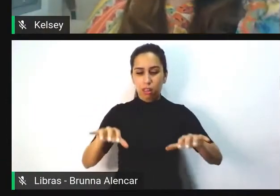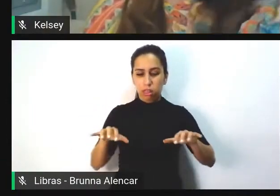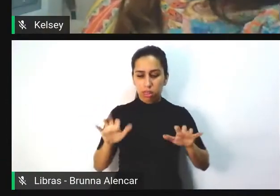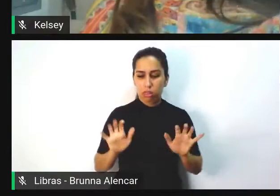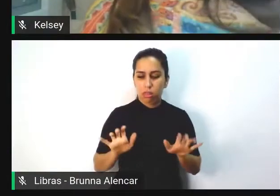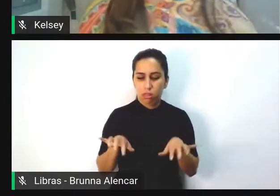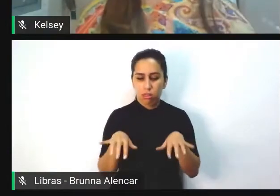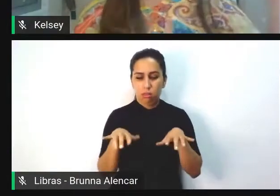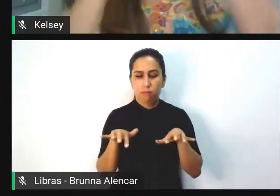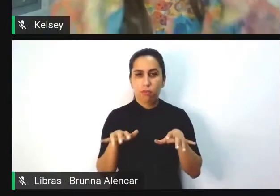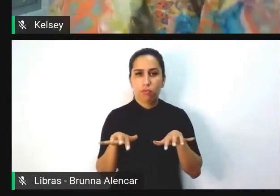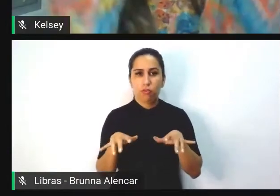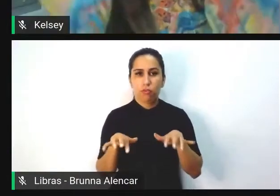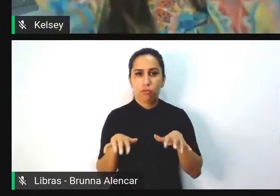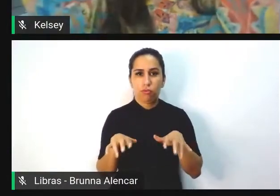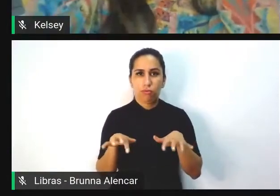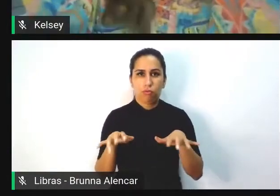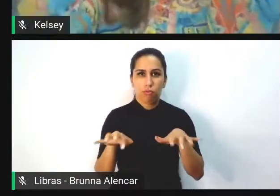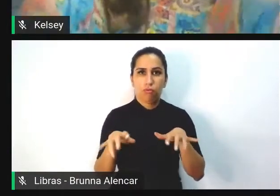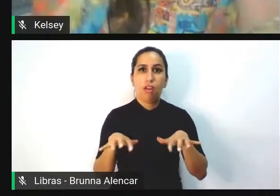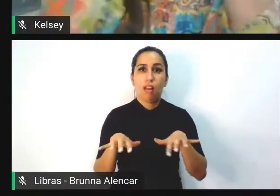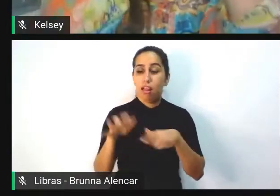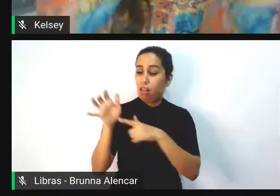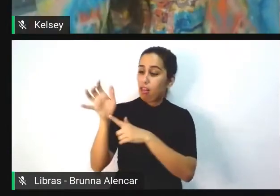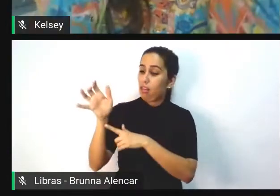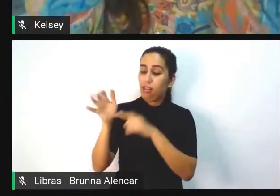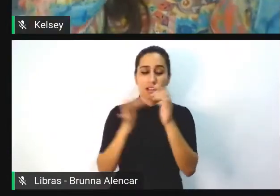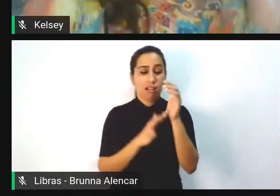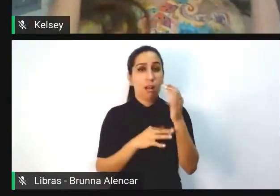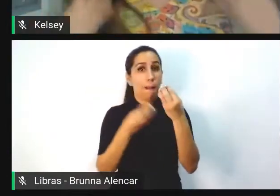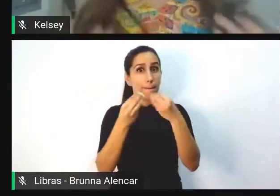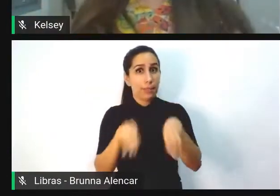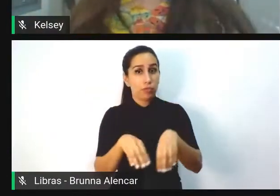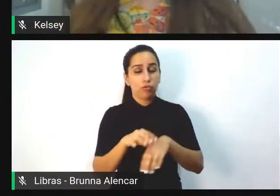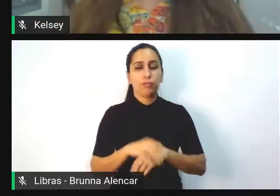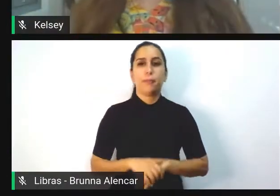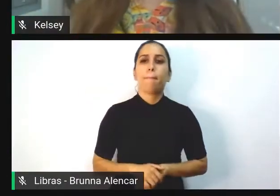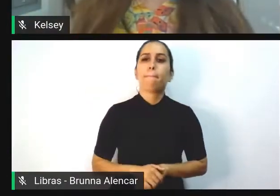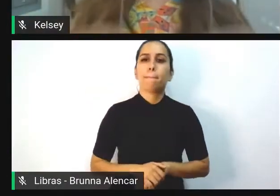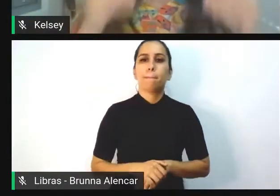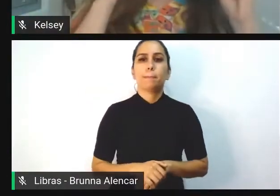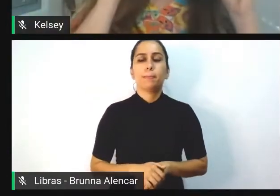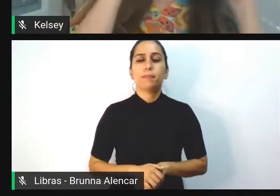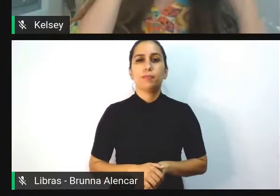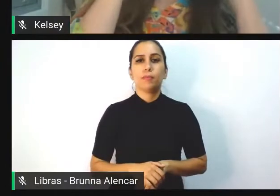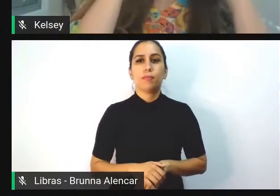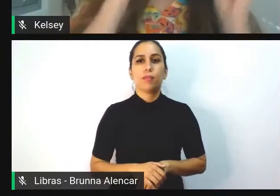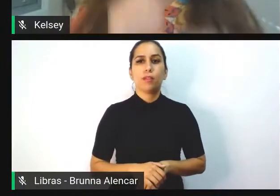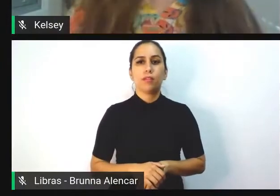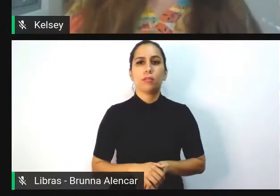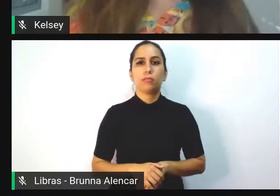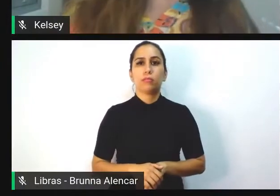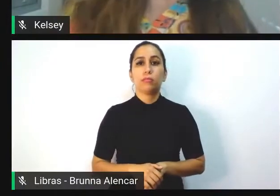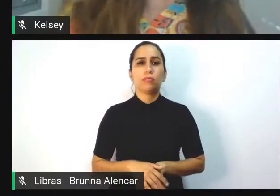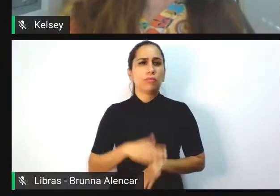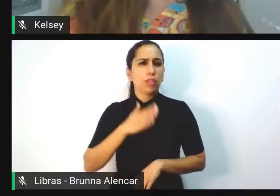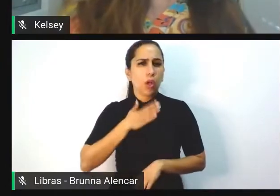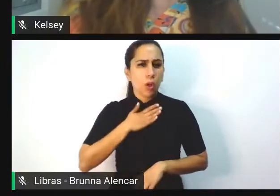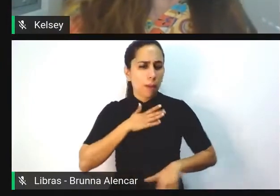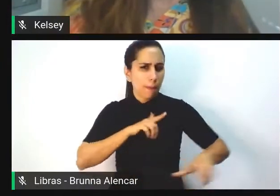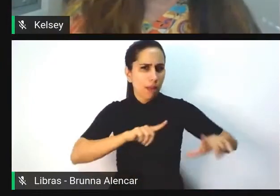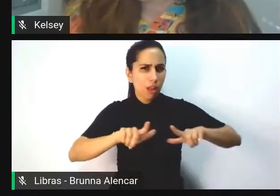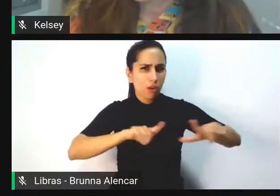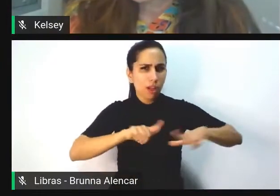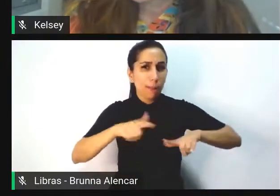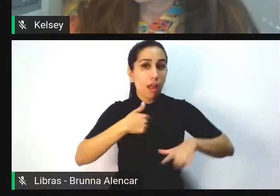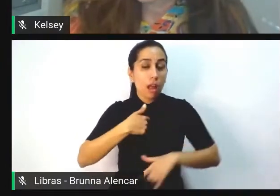aqui no punho, né? Se no meu trabalho eu tenho a exigência de consultar um documento